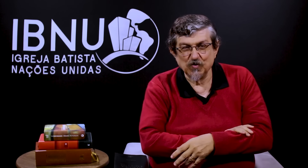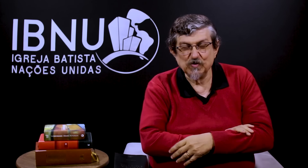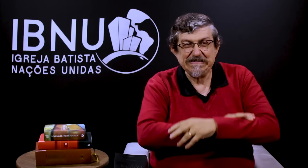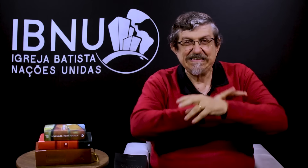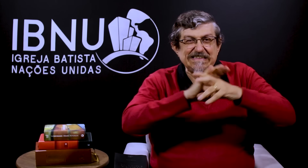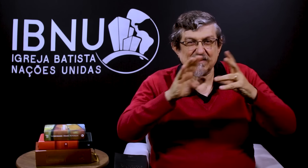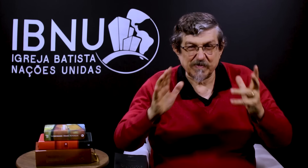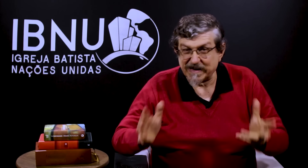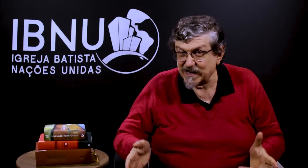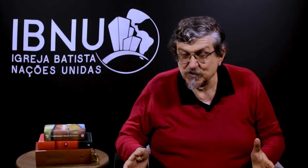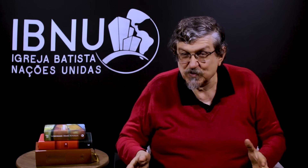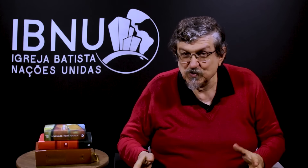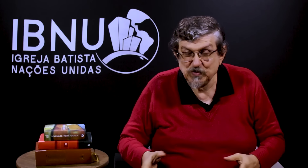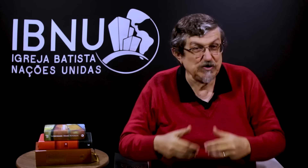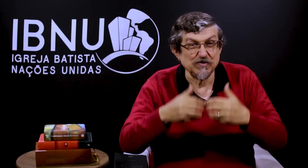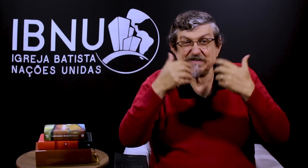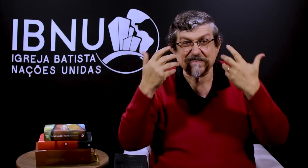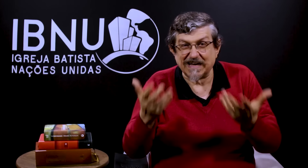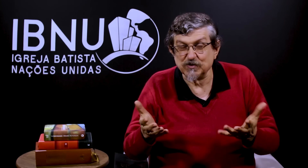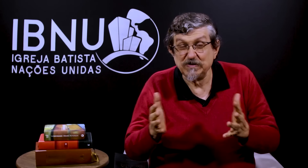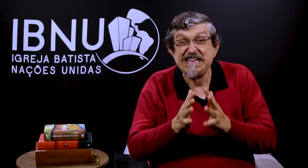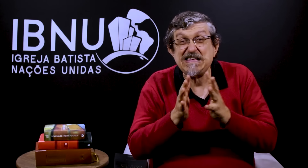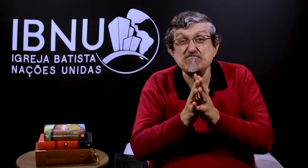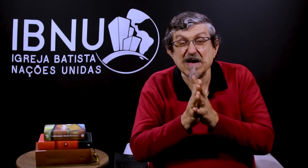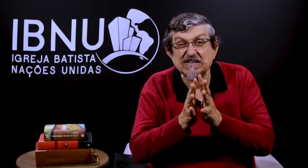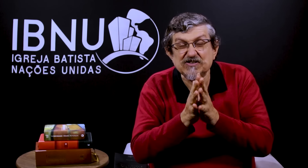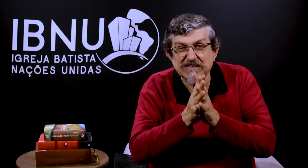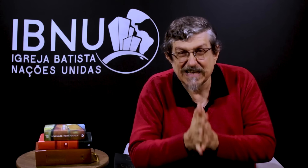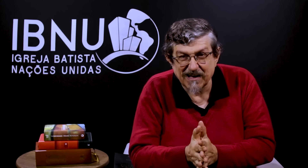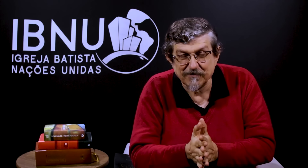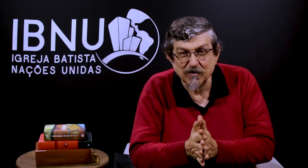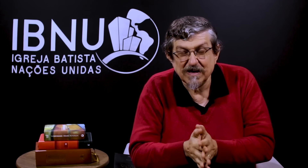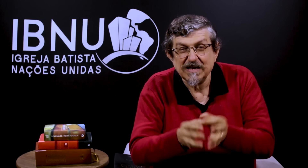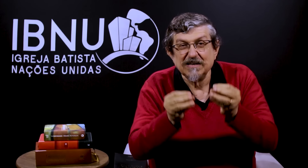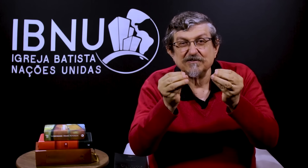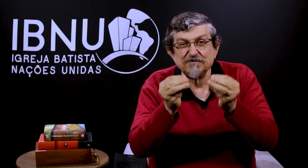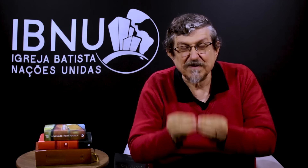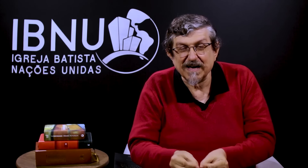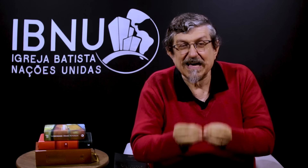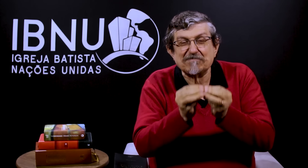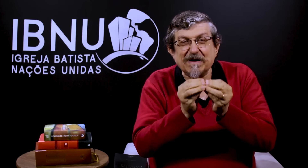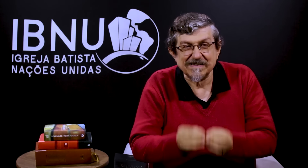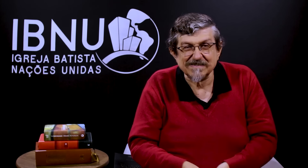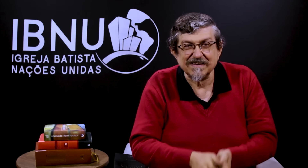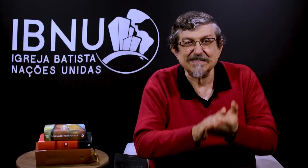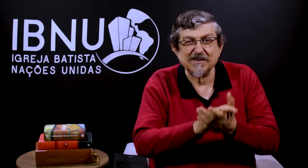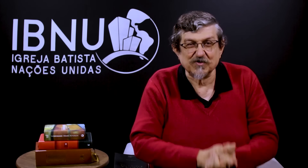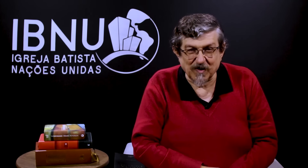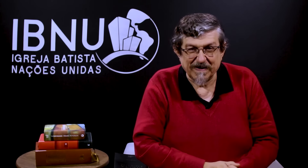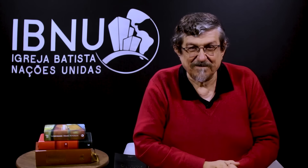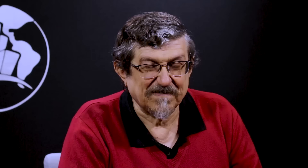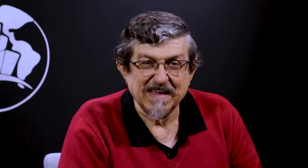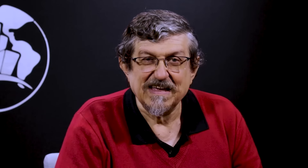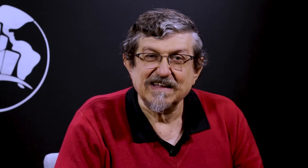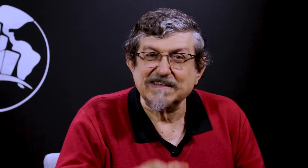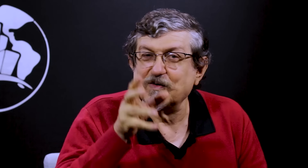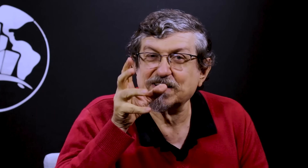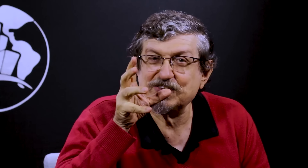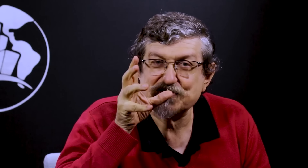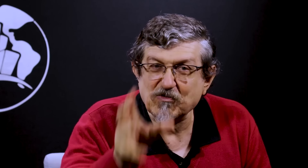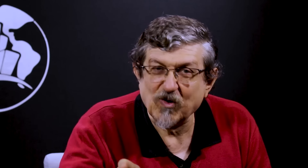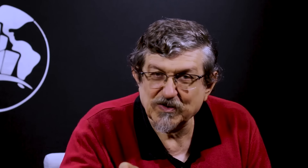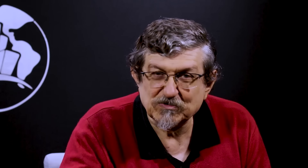repente, o inesperado, o inusitado, o inimaginável vai aparecer na história.